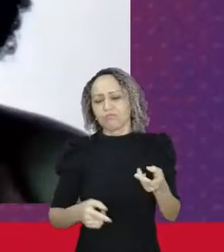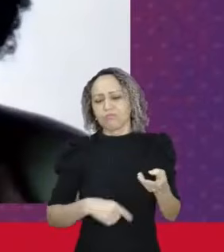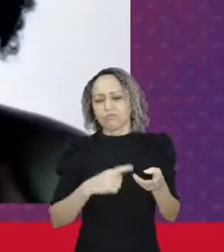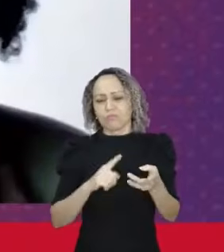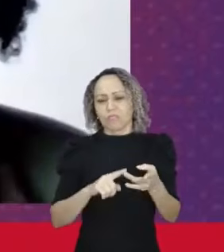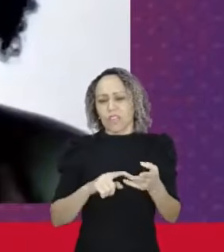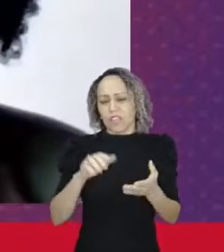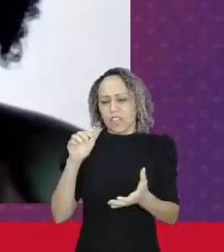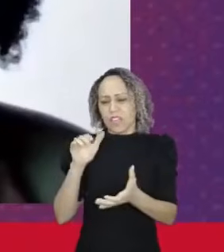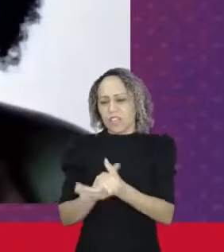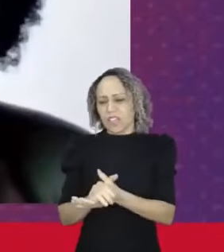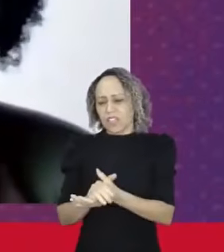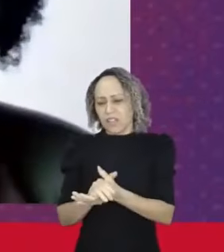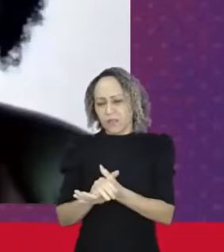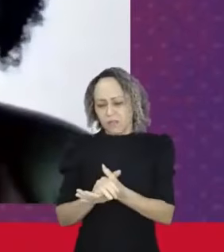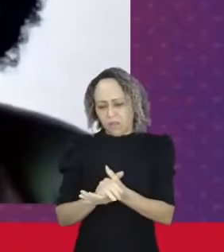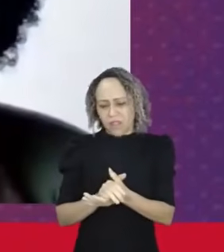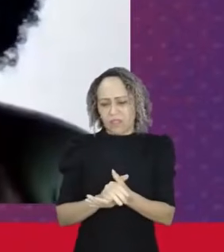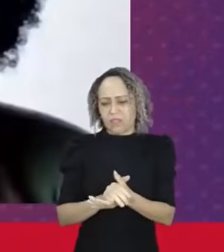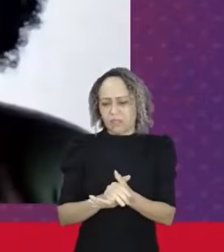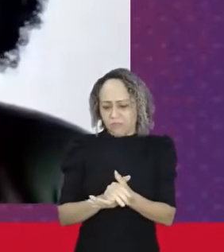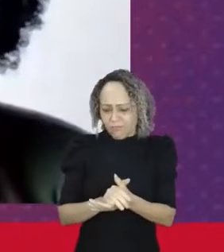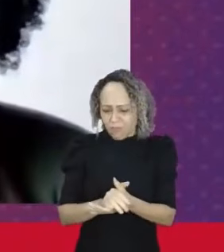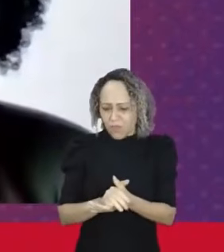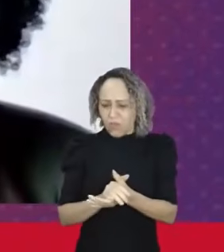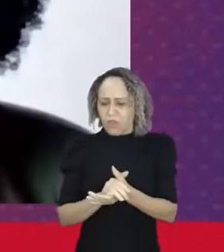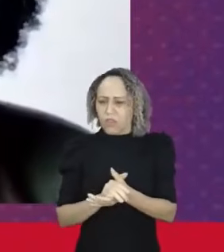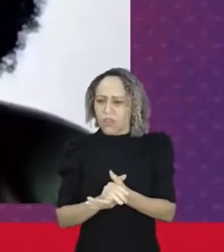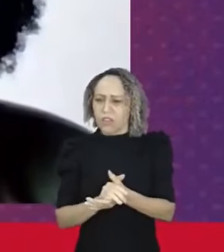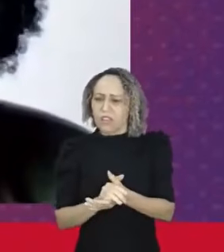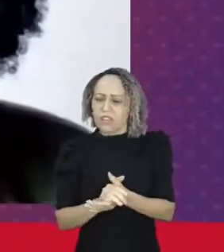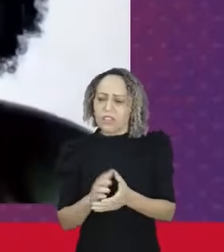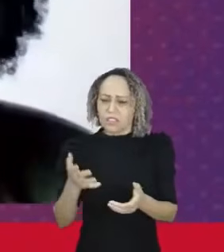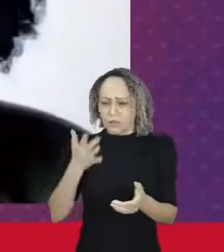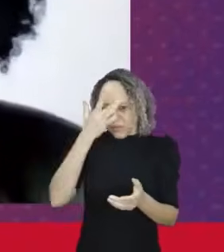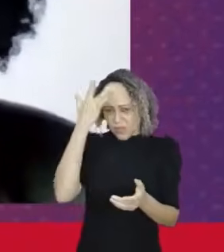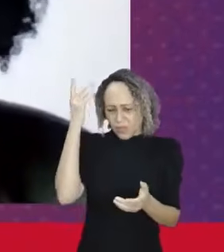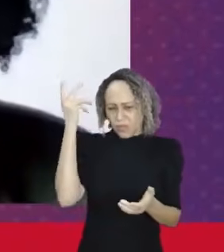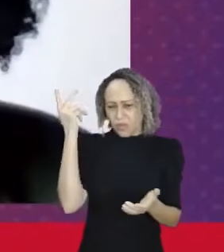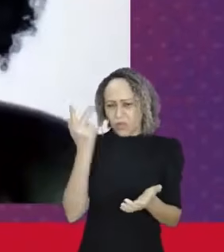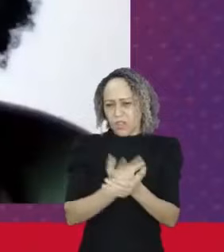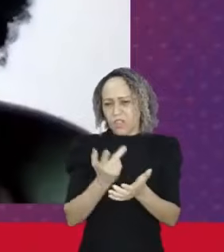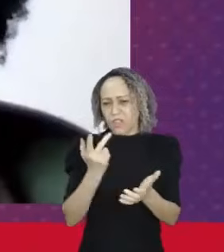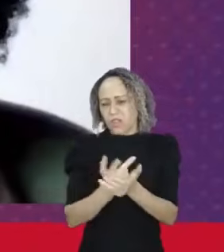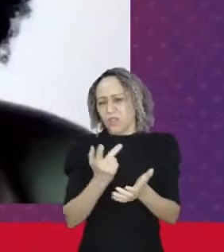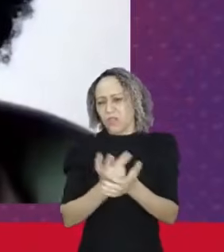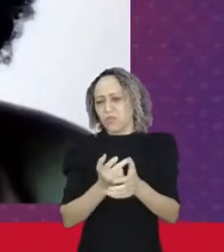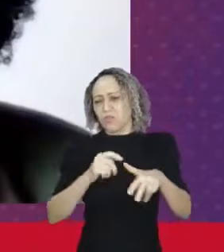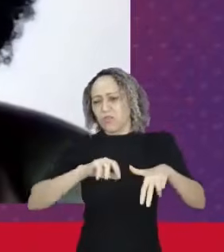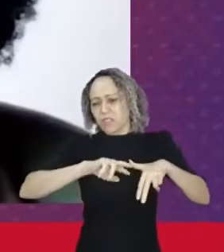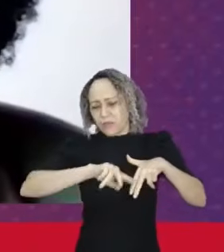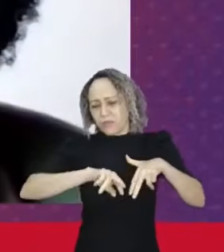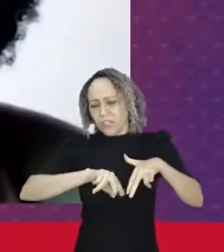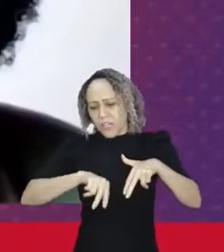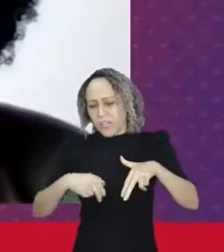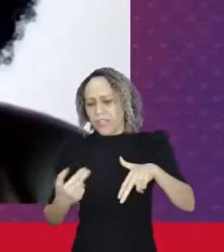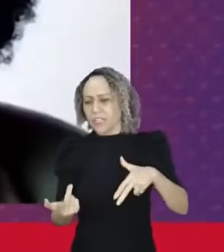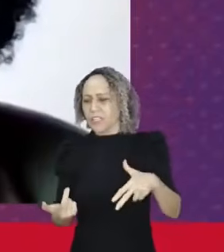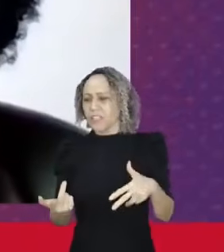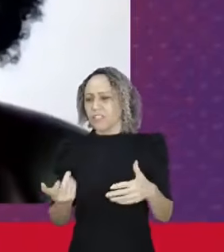casamentos de pessoas do mesmo sexo e tantas outras questões que